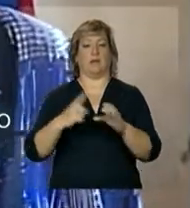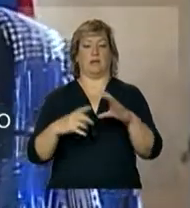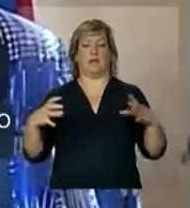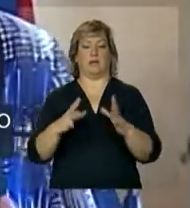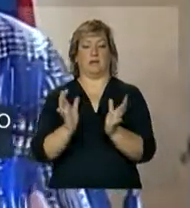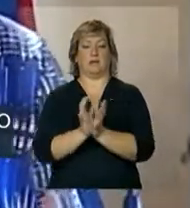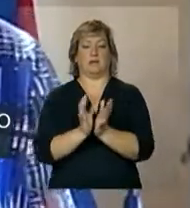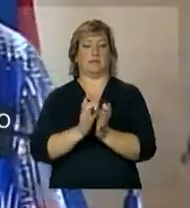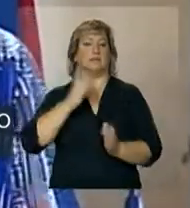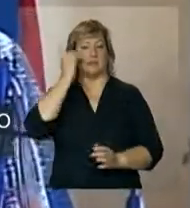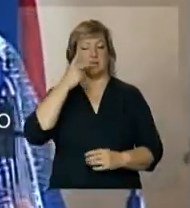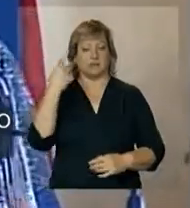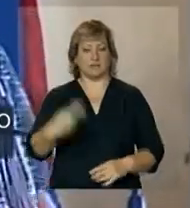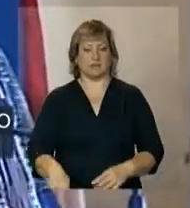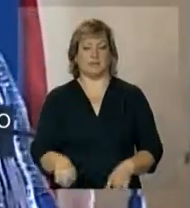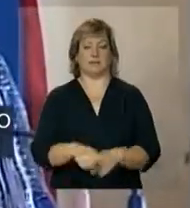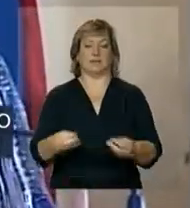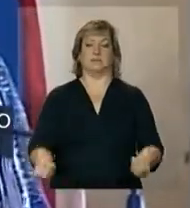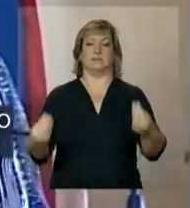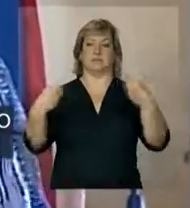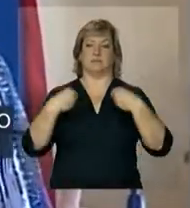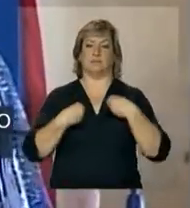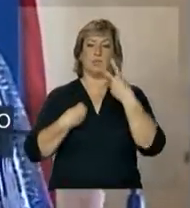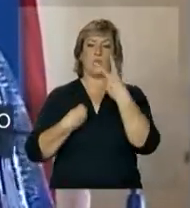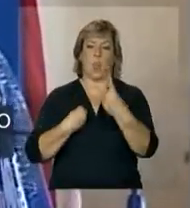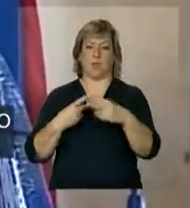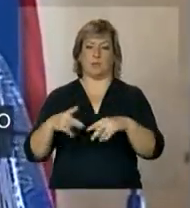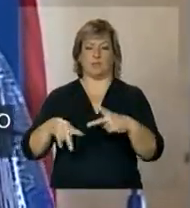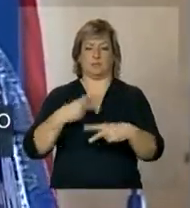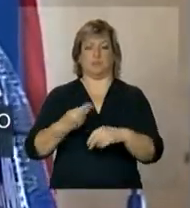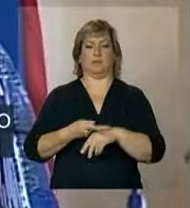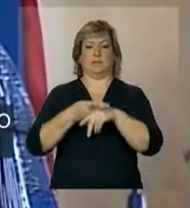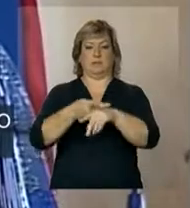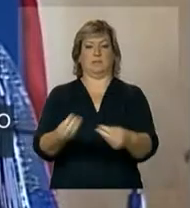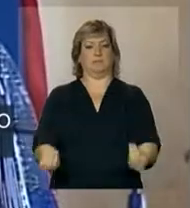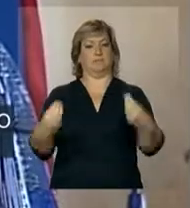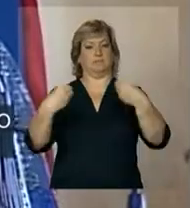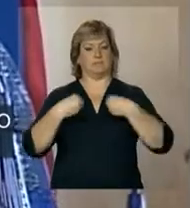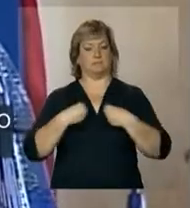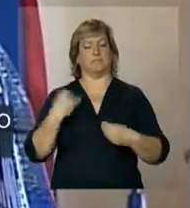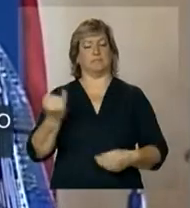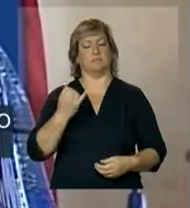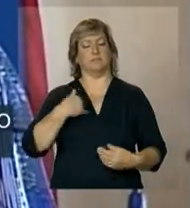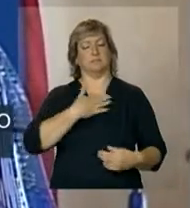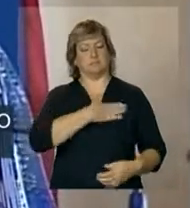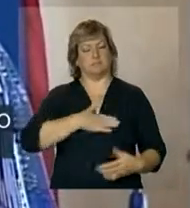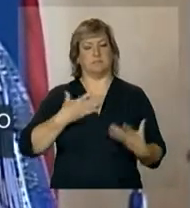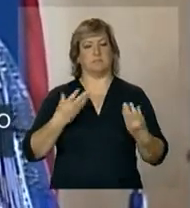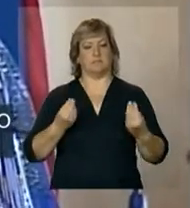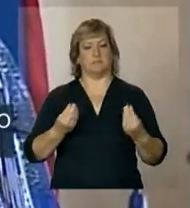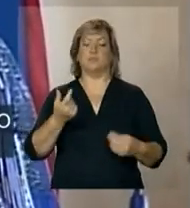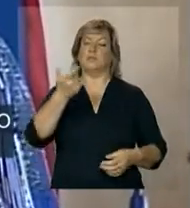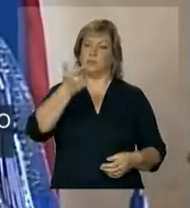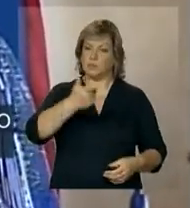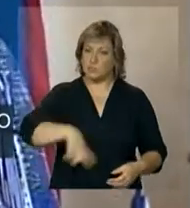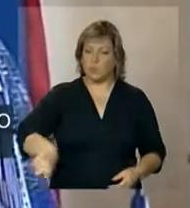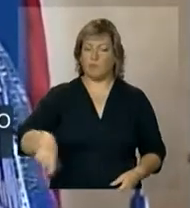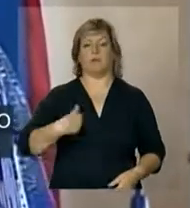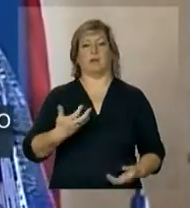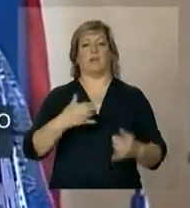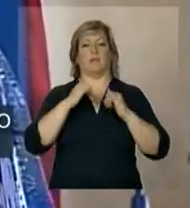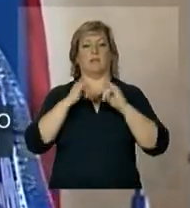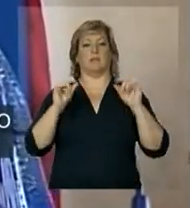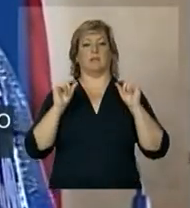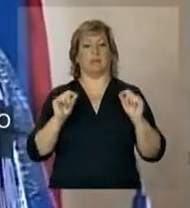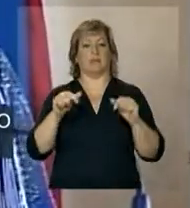Legislativa, dois poderes importantes no Estado. e quero mais uma vez reiterar que